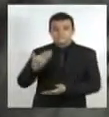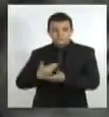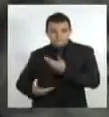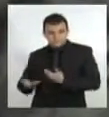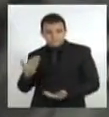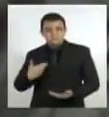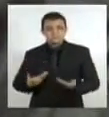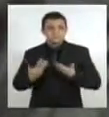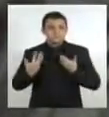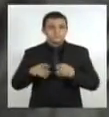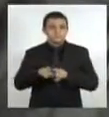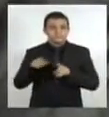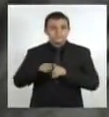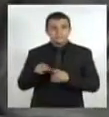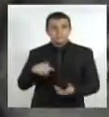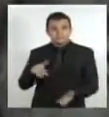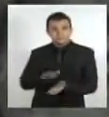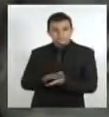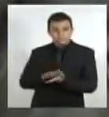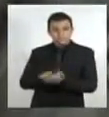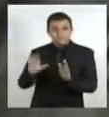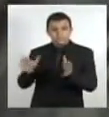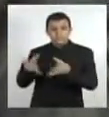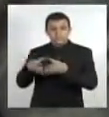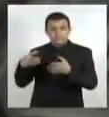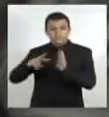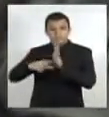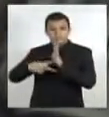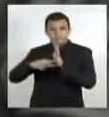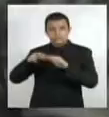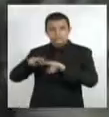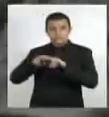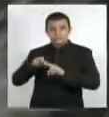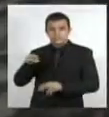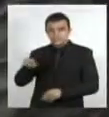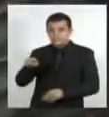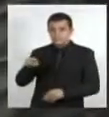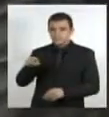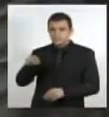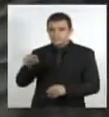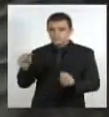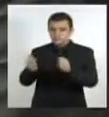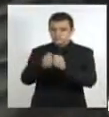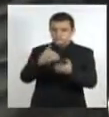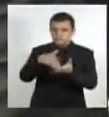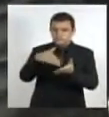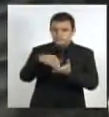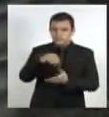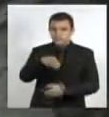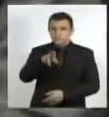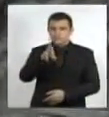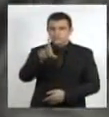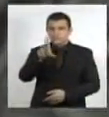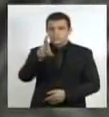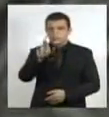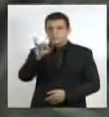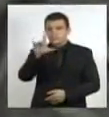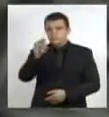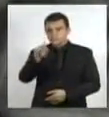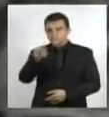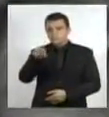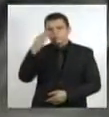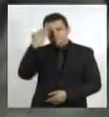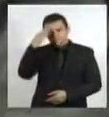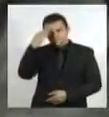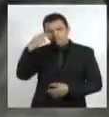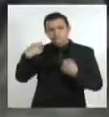de reconhecimento do sindicato com relação ao secretário Murilo, que entendeu que tinha que